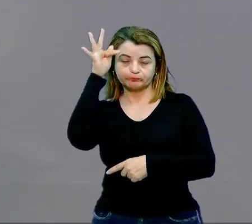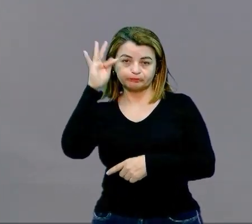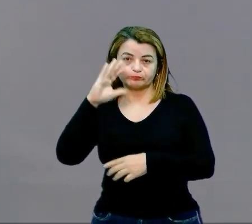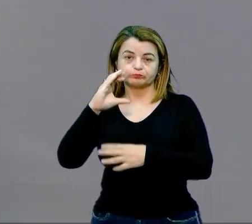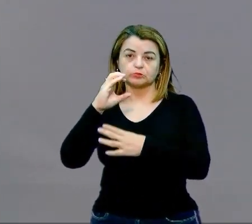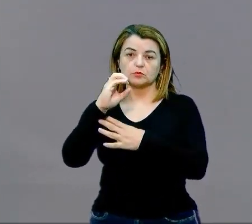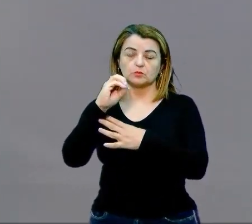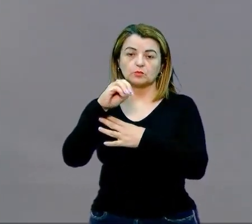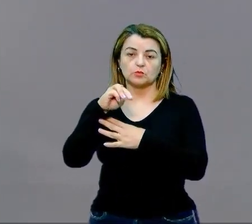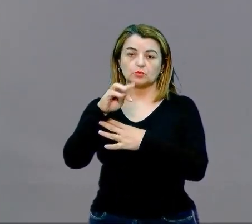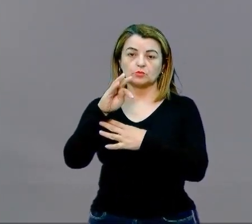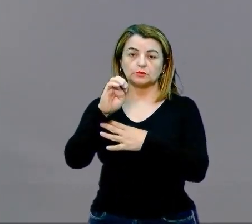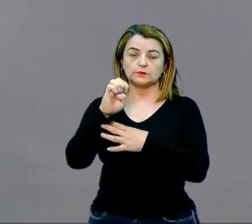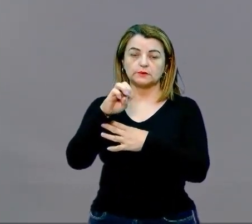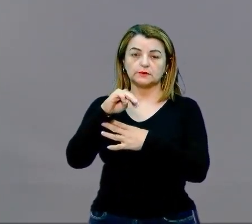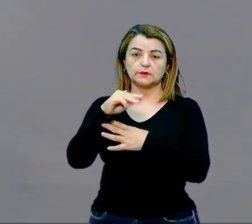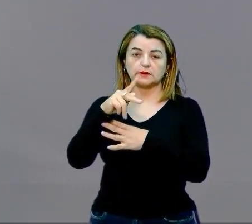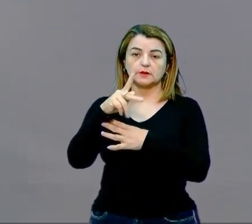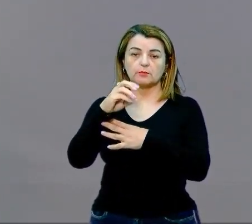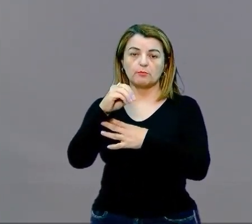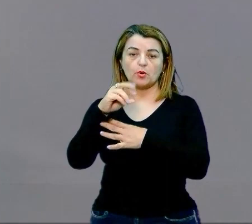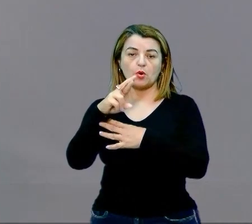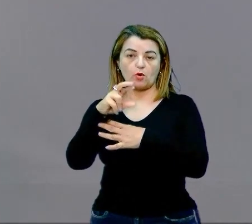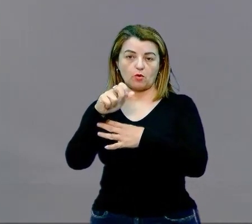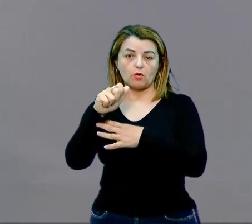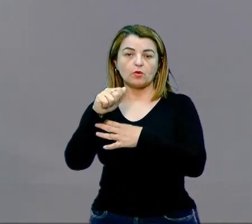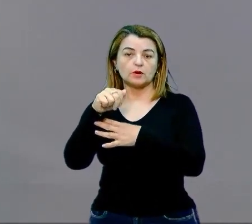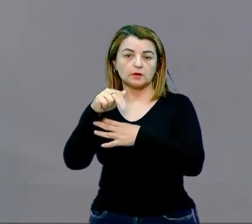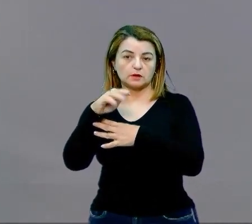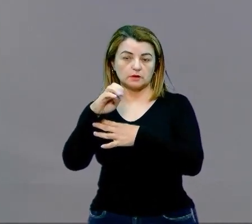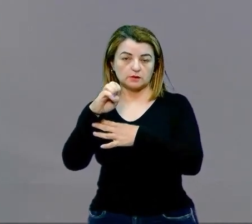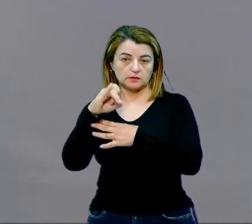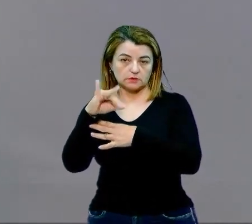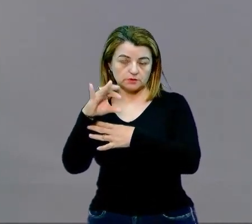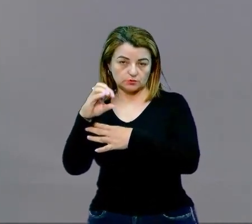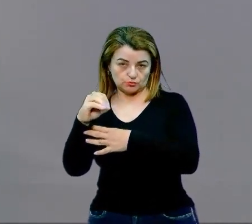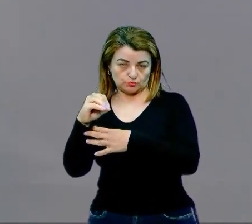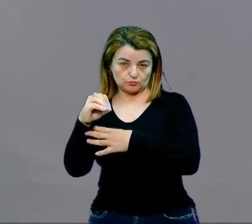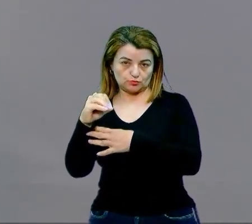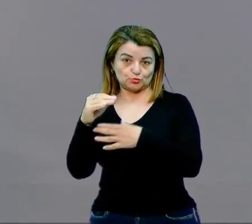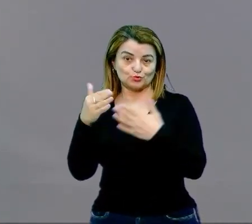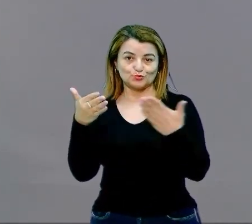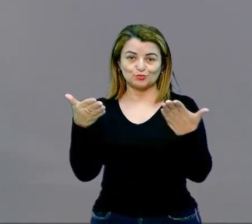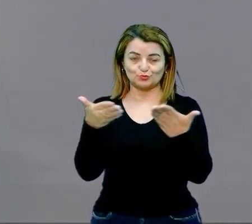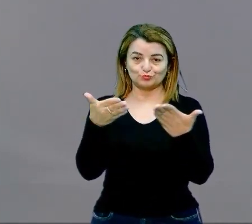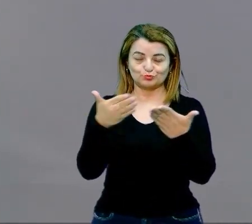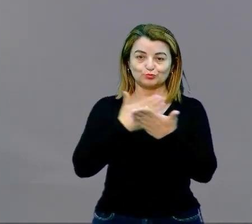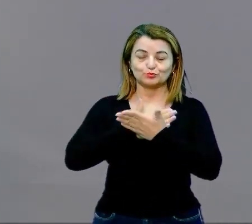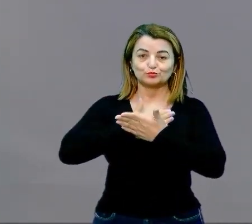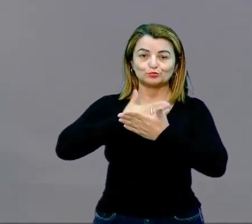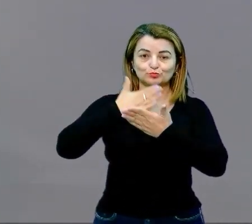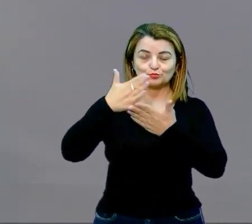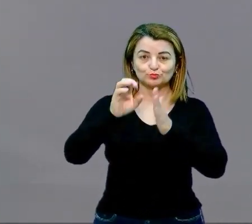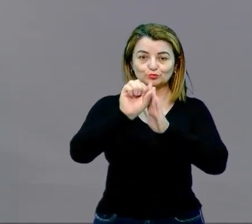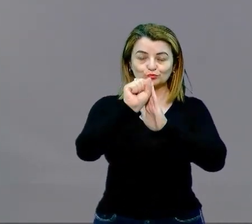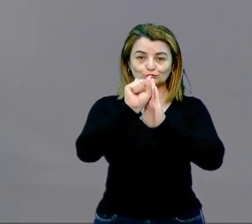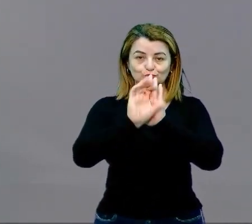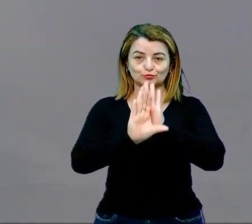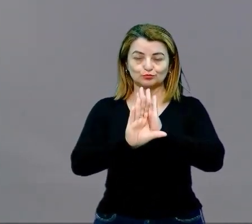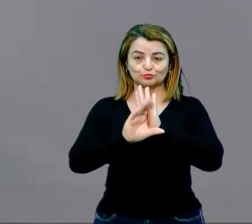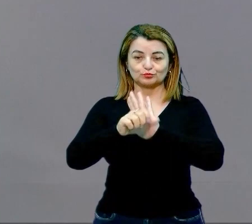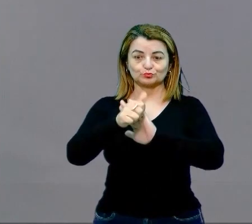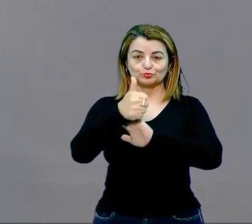contemporâneo. Embora ele tenha vivido no século XX, a filosofia contemporânea, na verdade, ela começa no século XIX